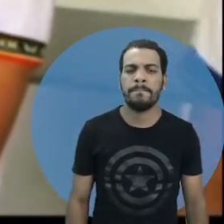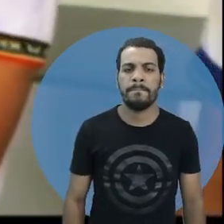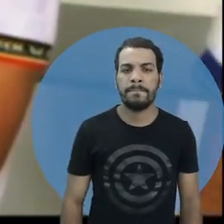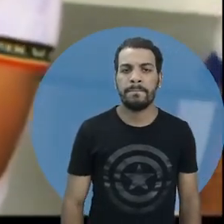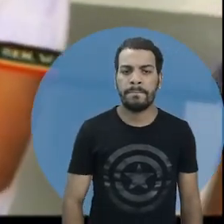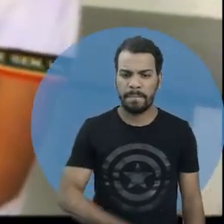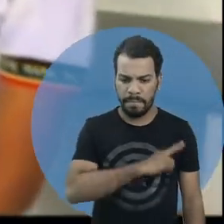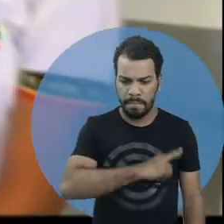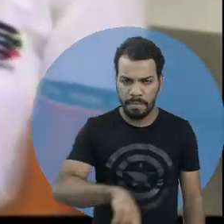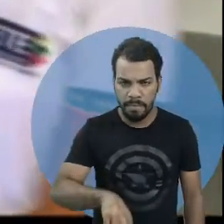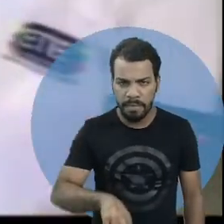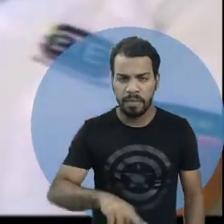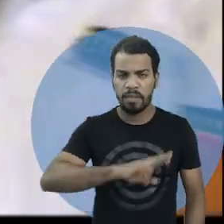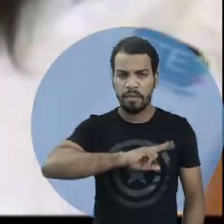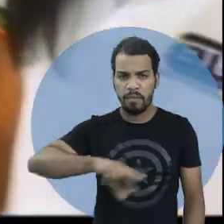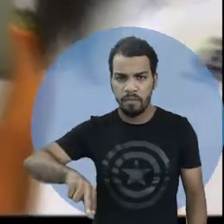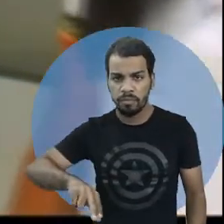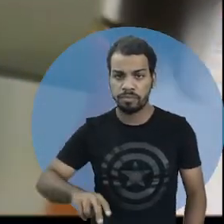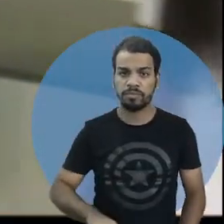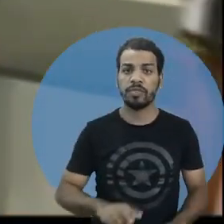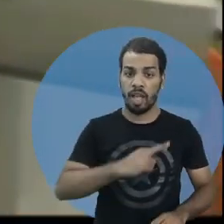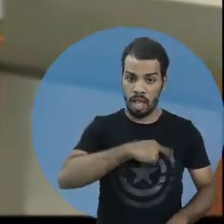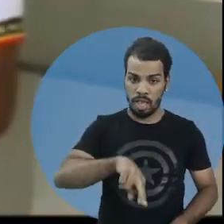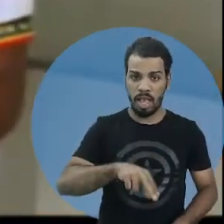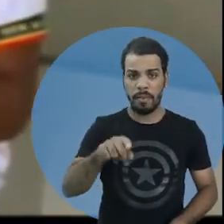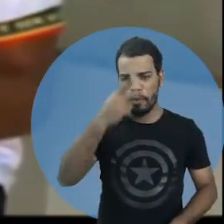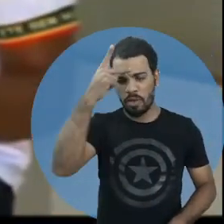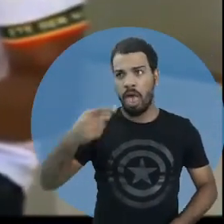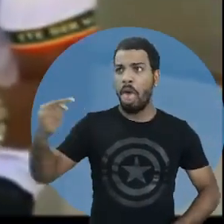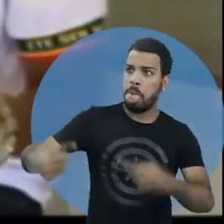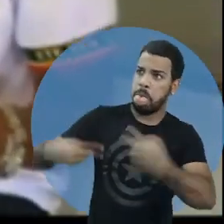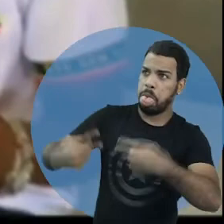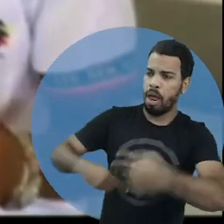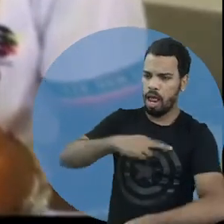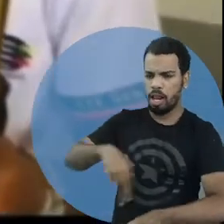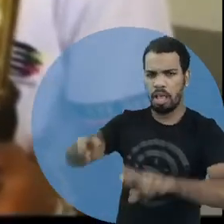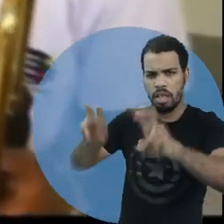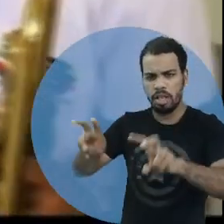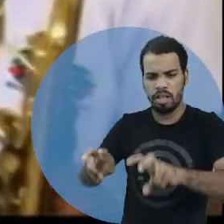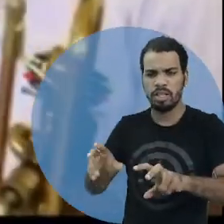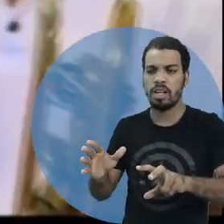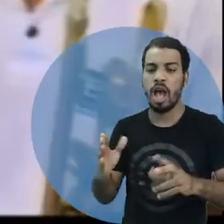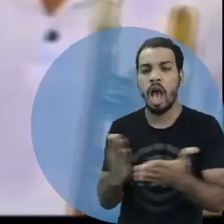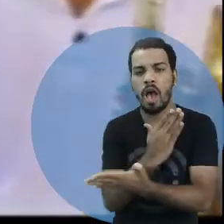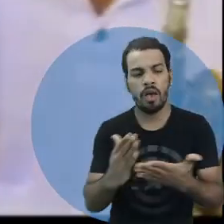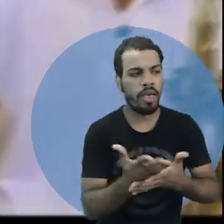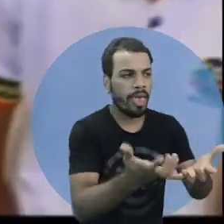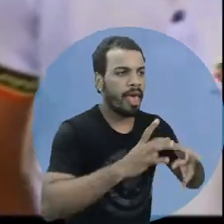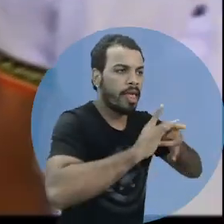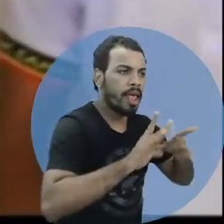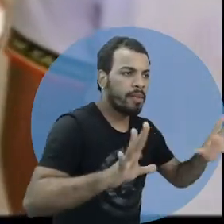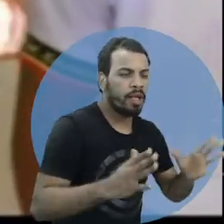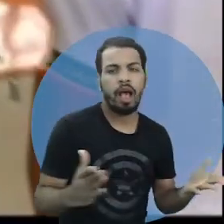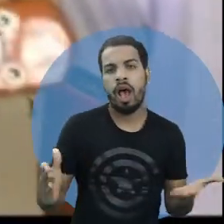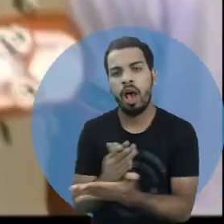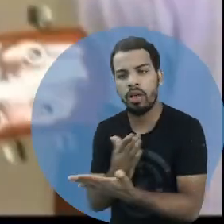Religião, etnia e gênero são assuntos que para muitos são polêmicos. Alguns buscam liberdade, outros